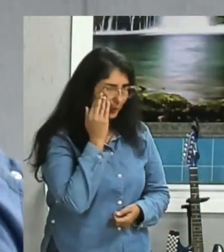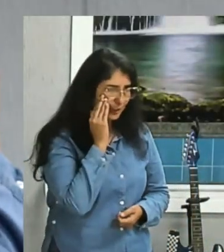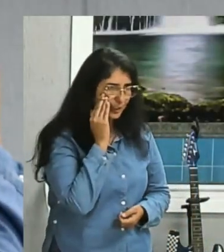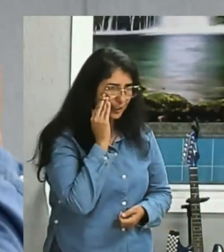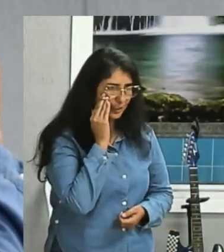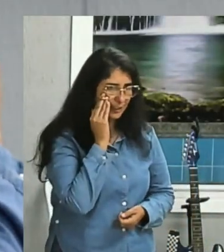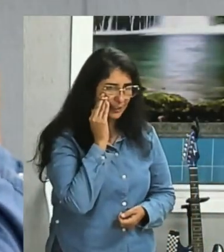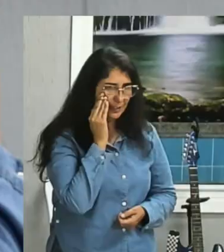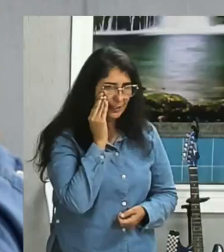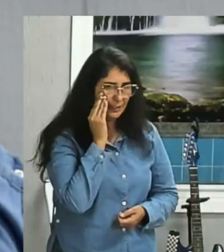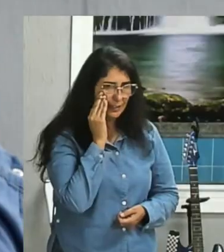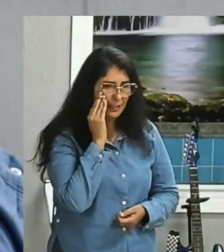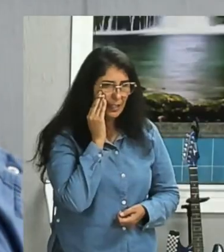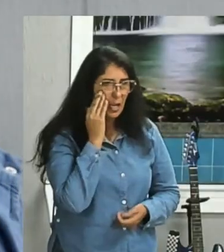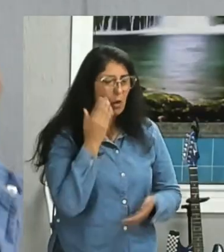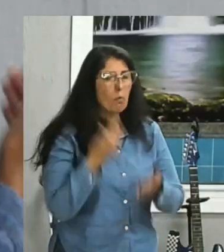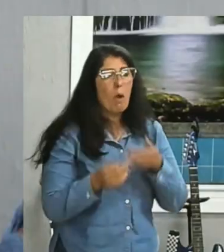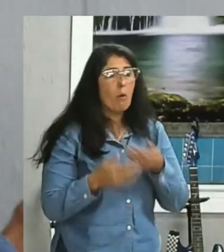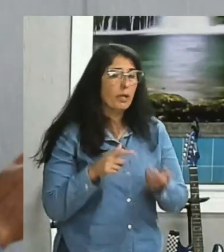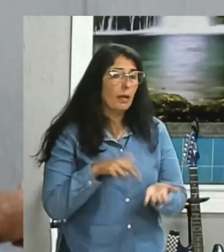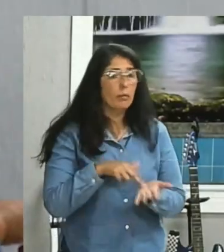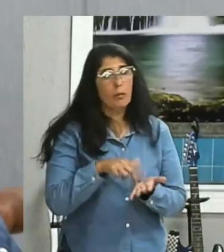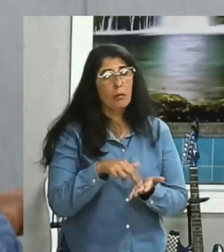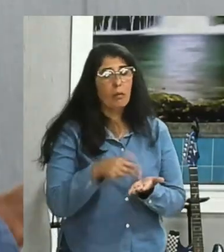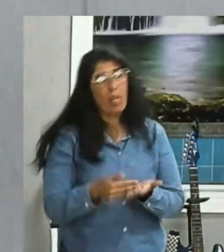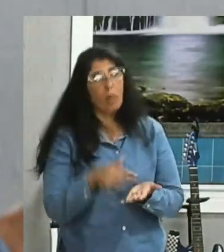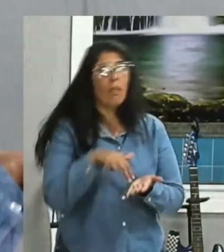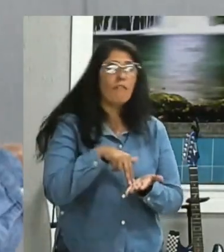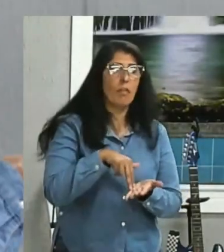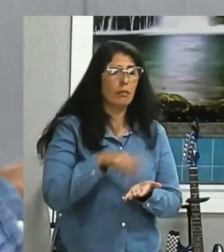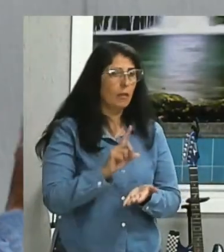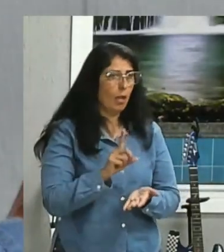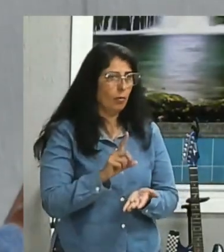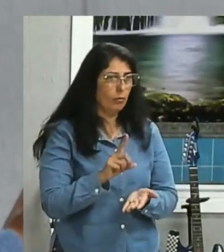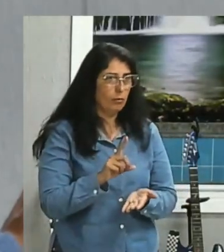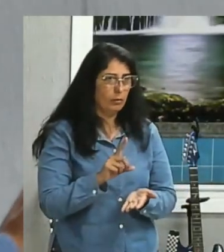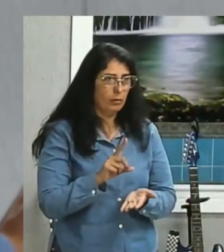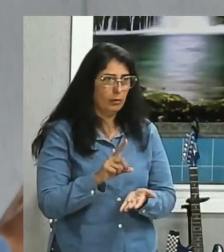Não é qualquer cair. Perguntaram uma vez para o pastor,